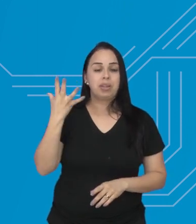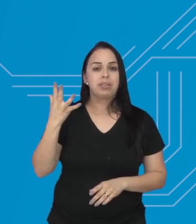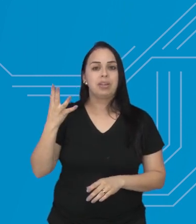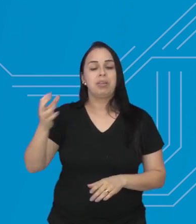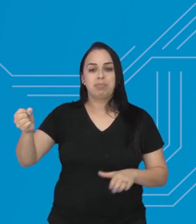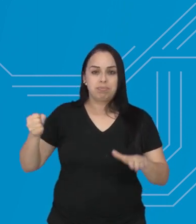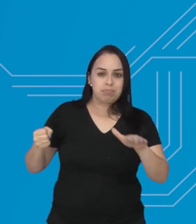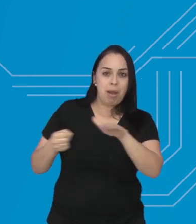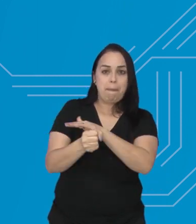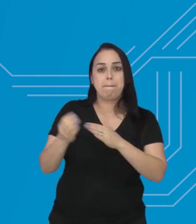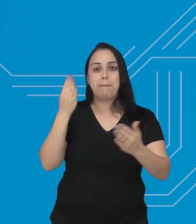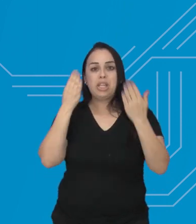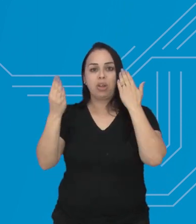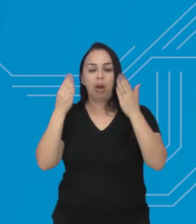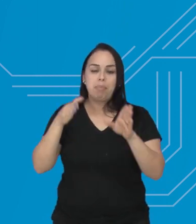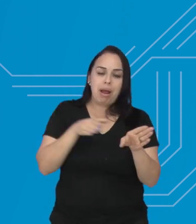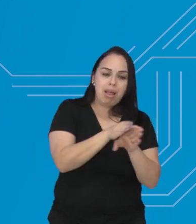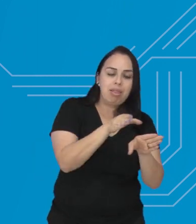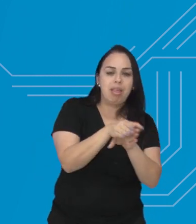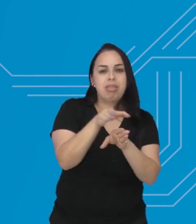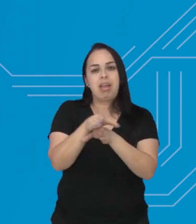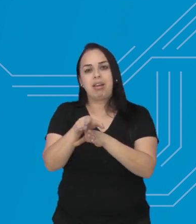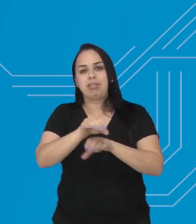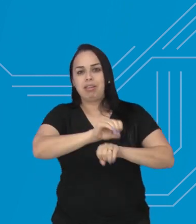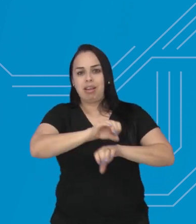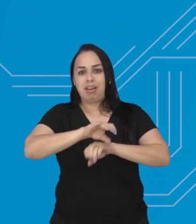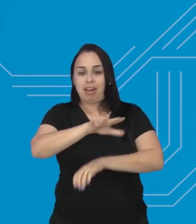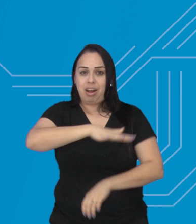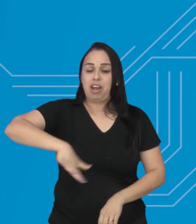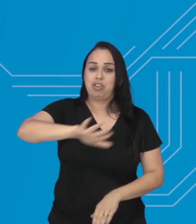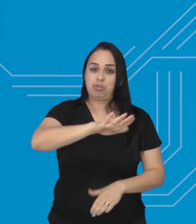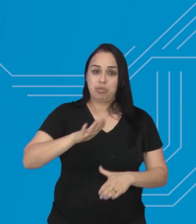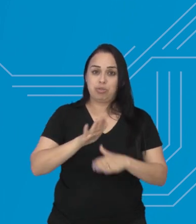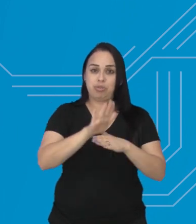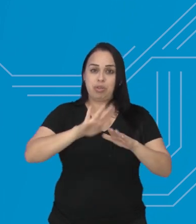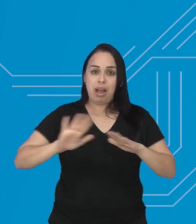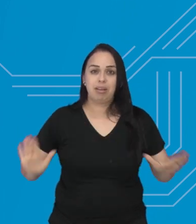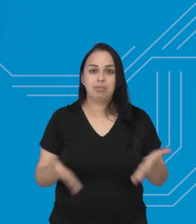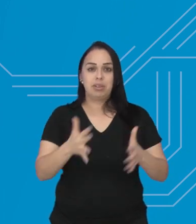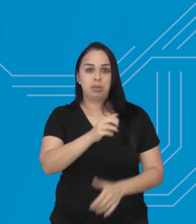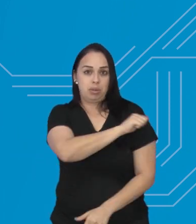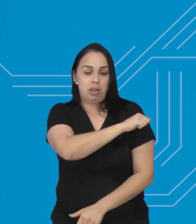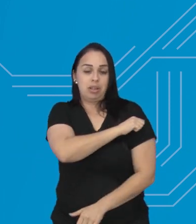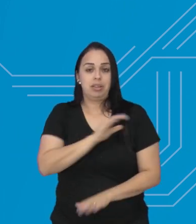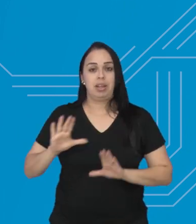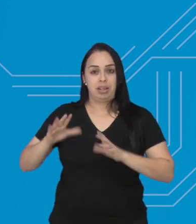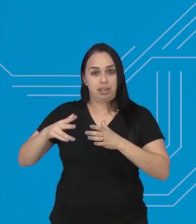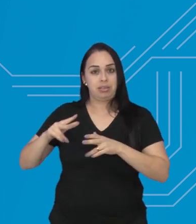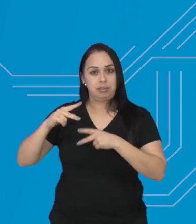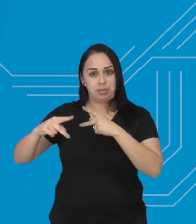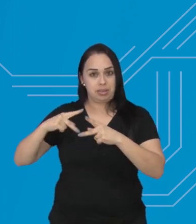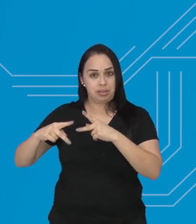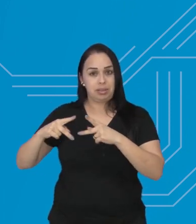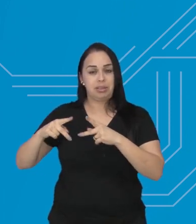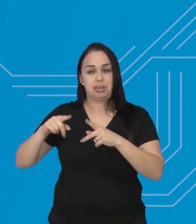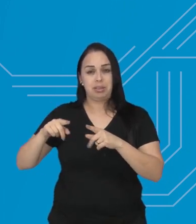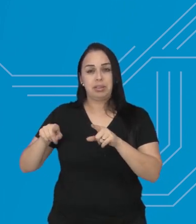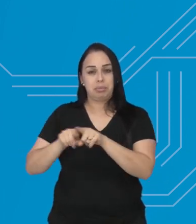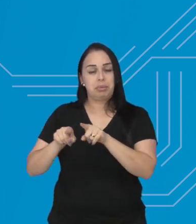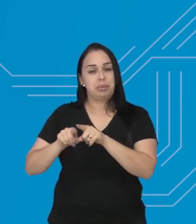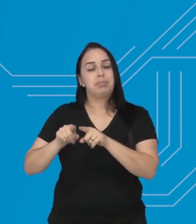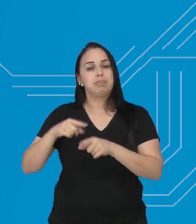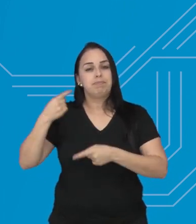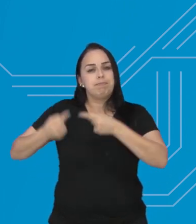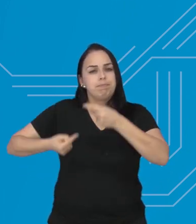ano o reforço de psicólogos para atuar na orientação educacional da rede. Na Câmara, os vereadores da Comissão de Educação e